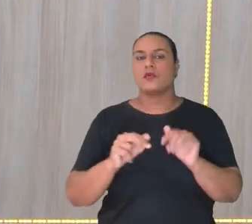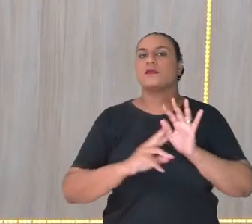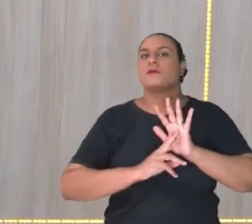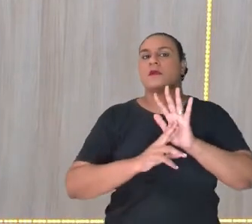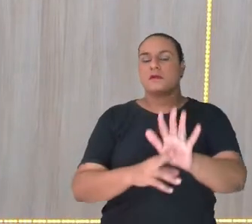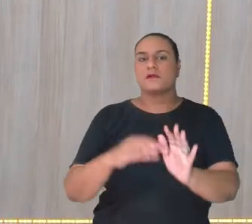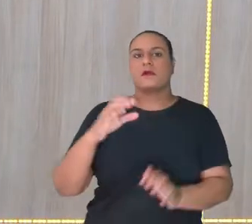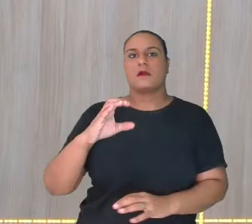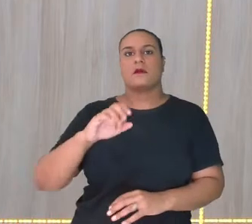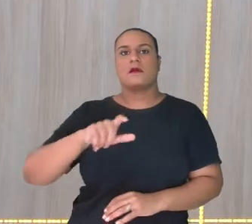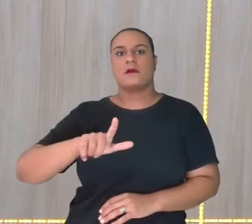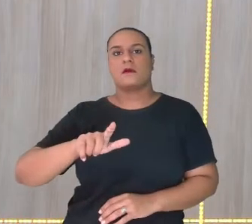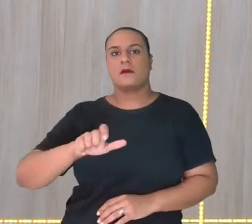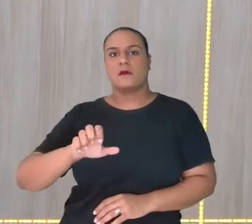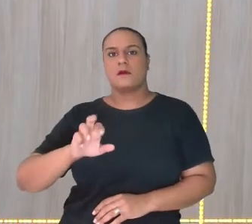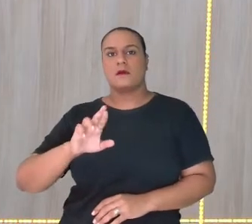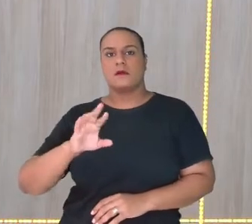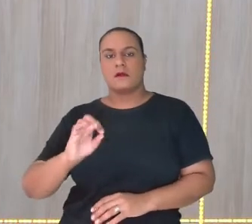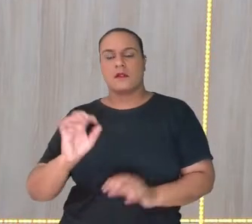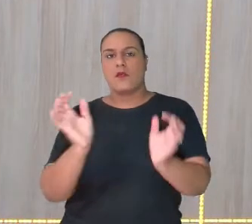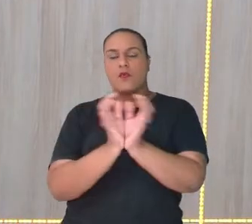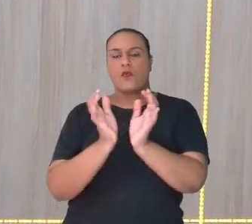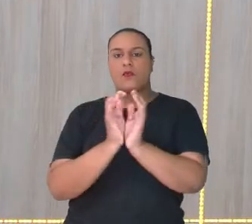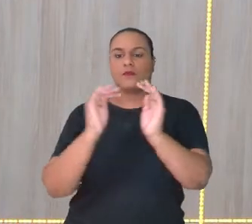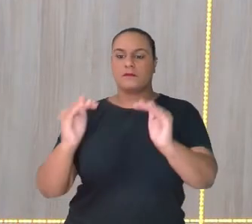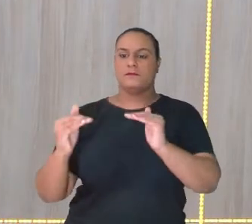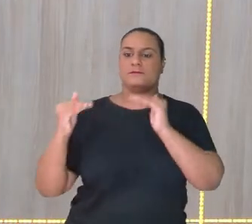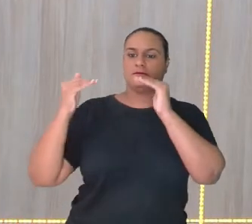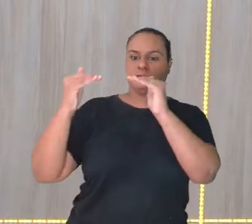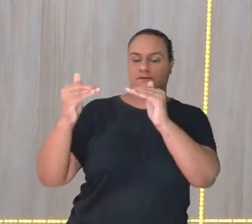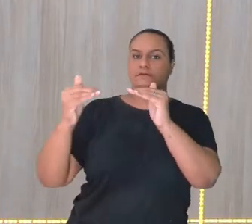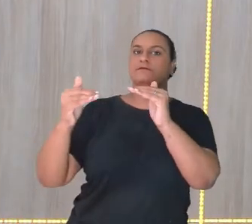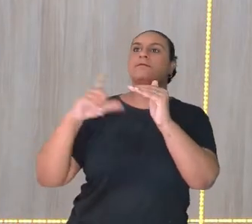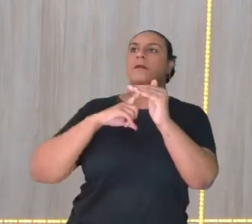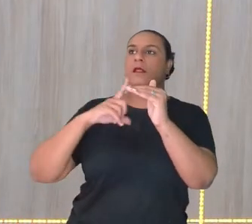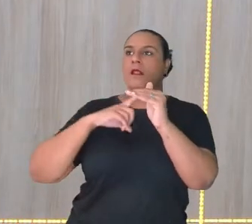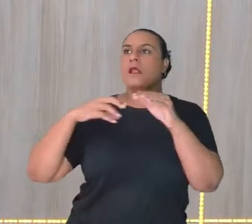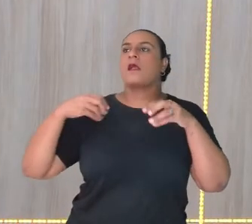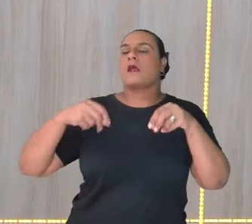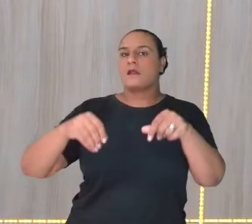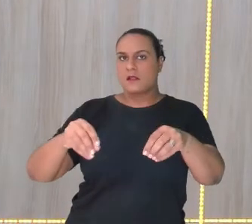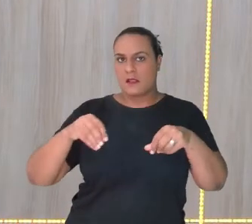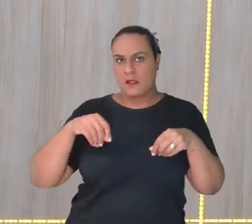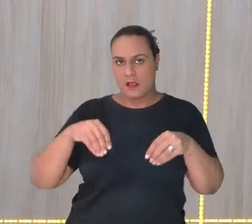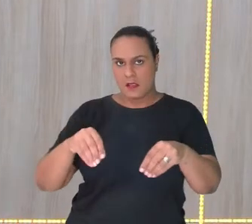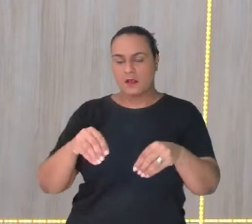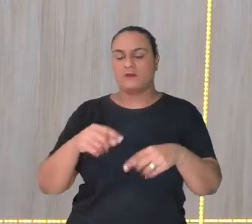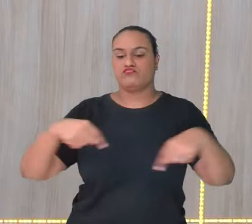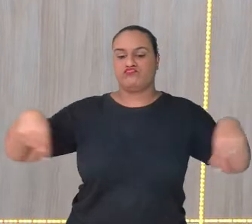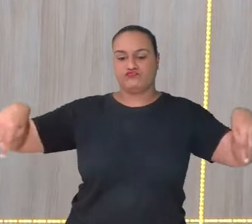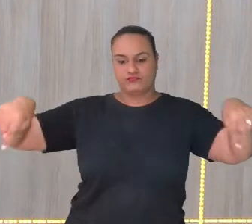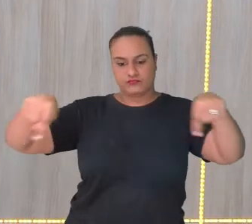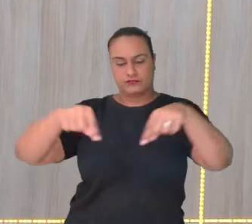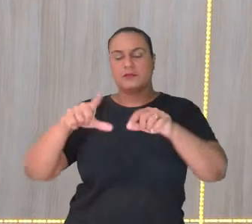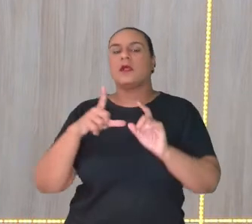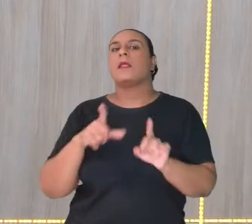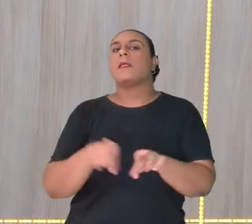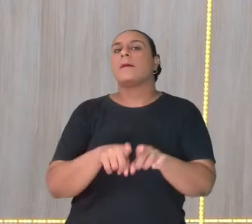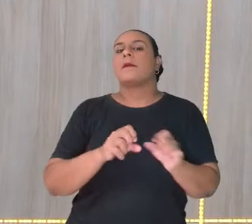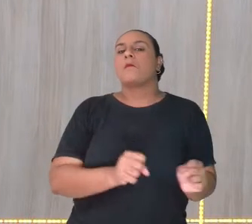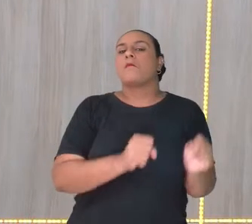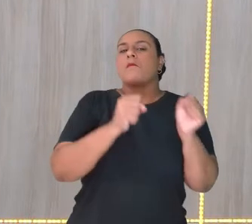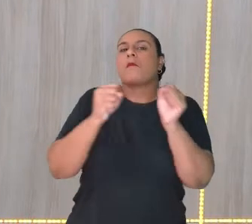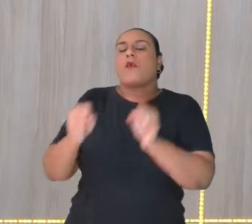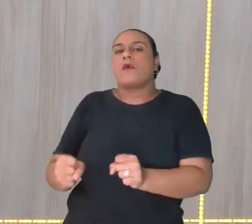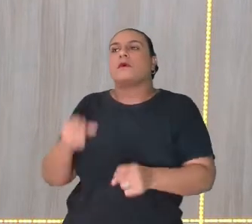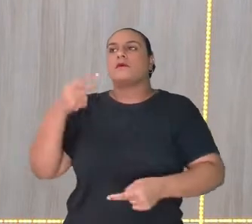o clero. Então o clero, ele tinha ao mesmo tempo terras, ele tinha um poder político,